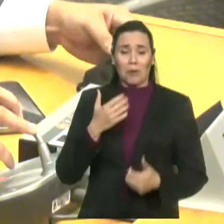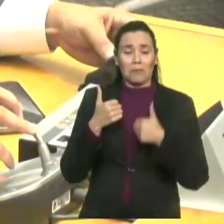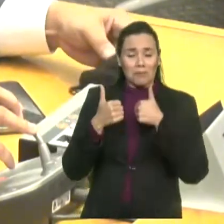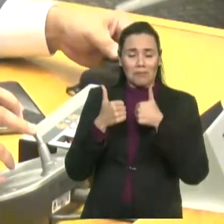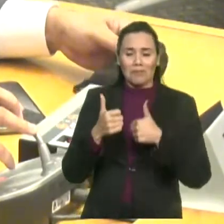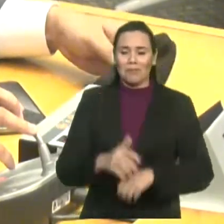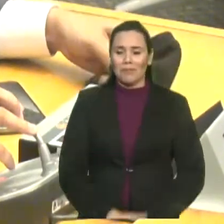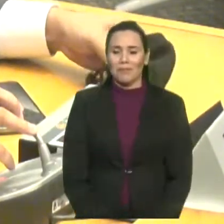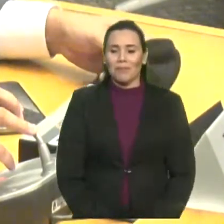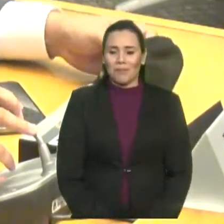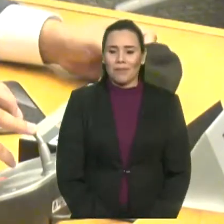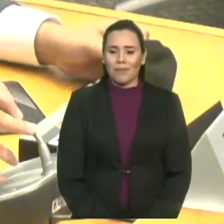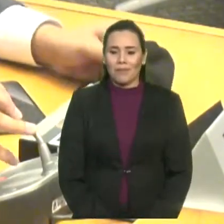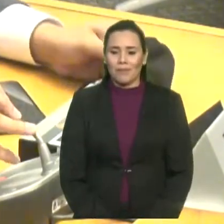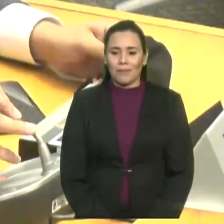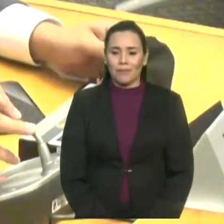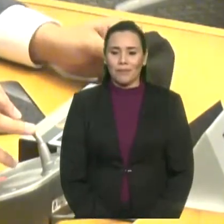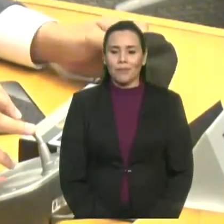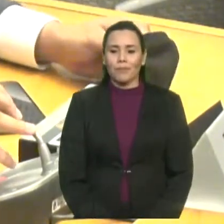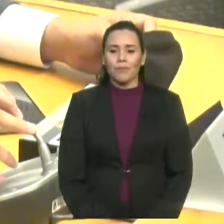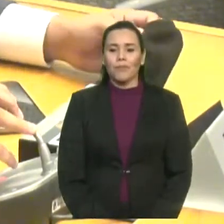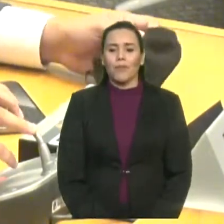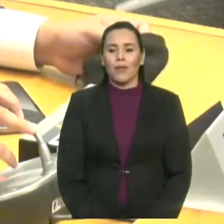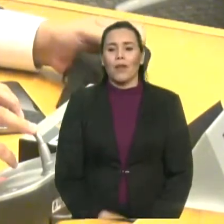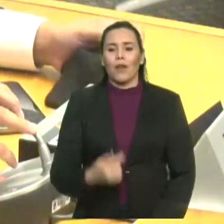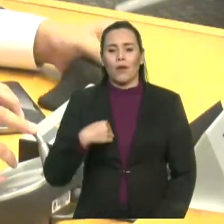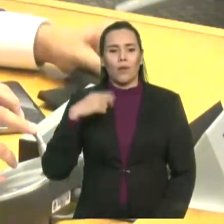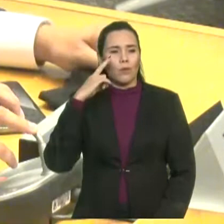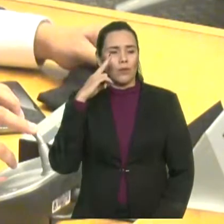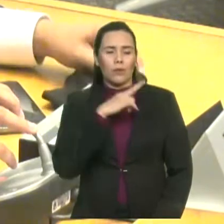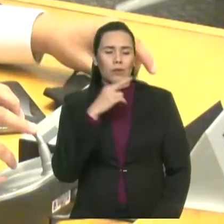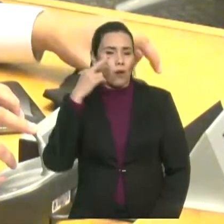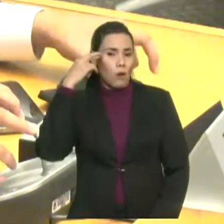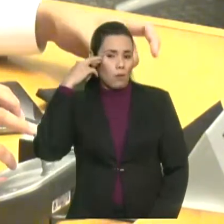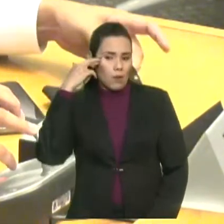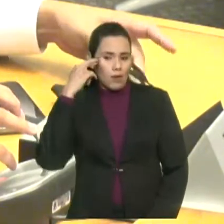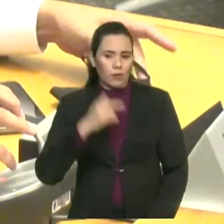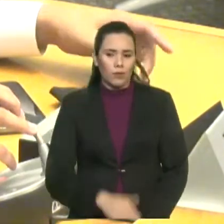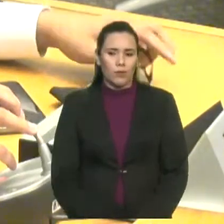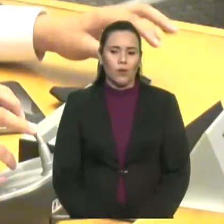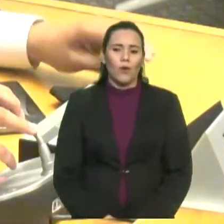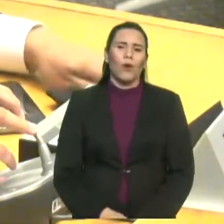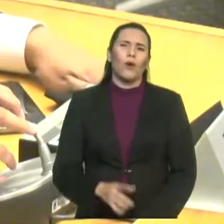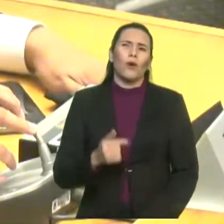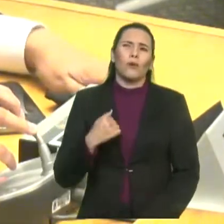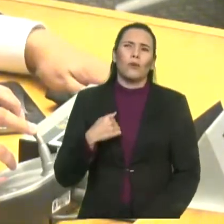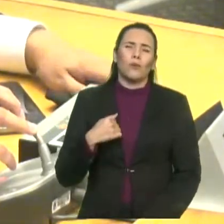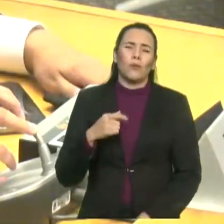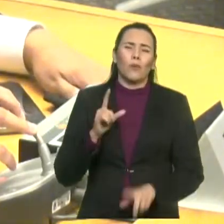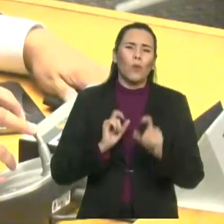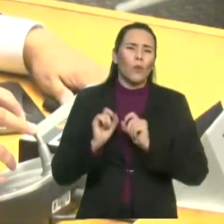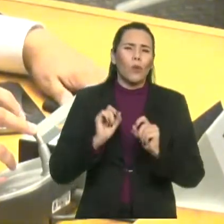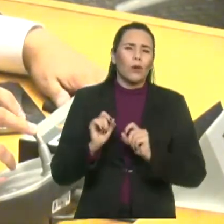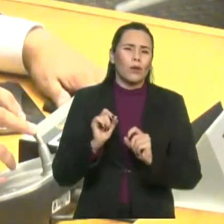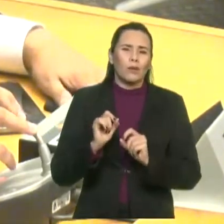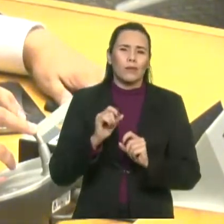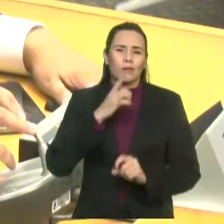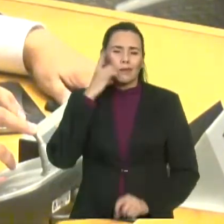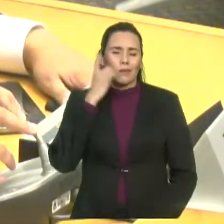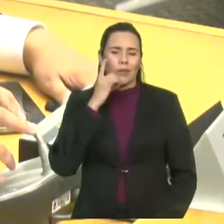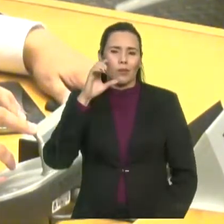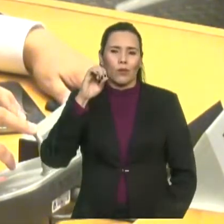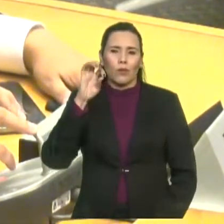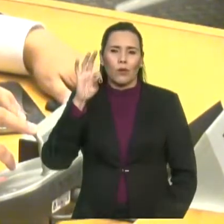quando ele via subir na tribuna, eu virei para o Roberto ali atrás e falei: o que o Otalino vai falar? Porque é raro lhe ver na tribuna, mas